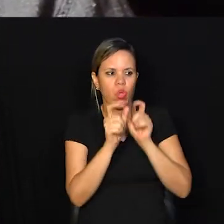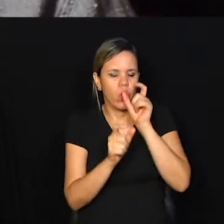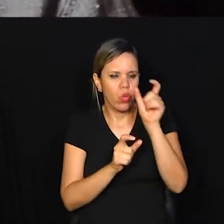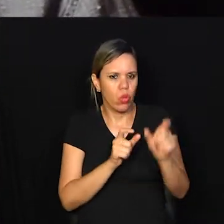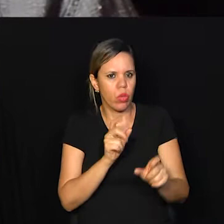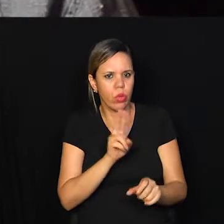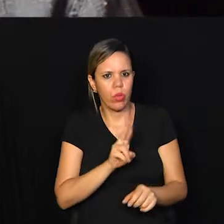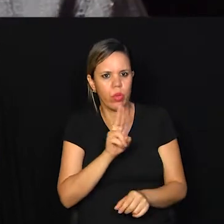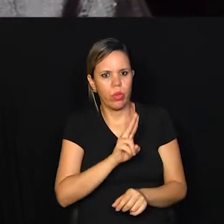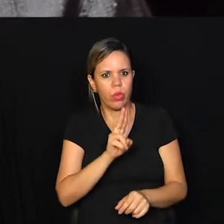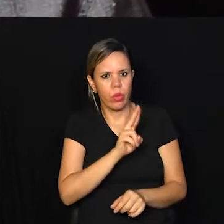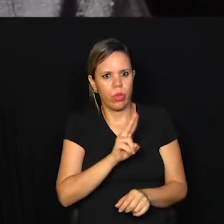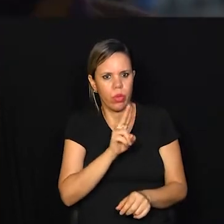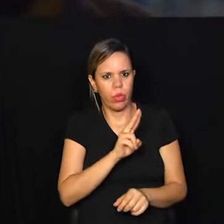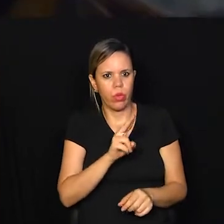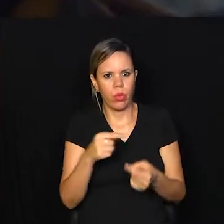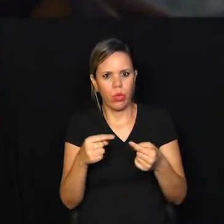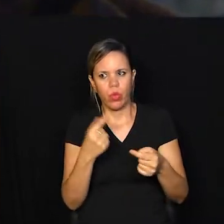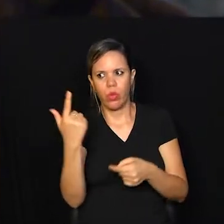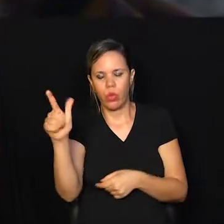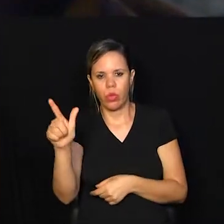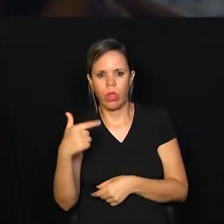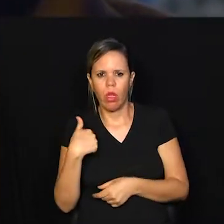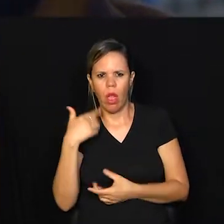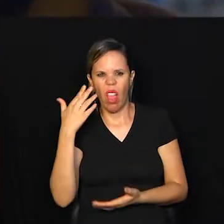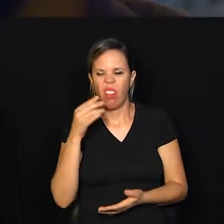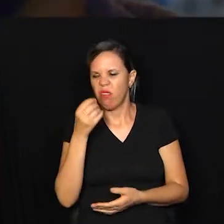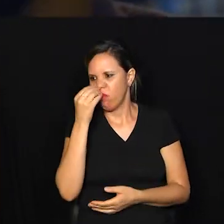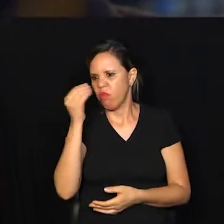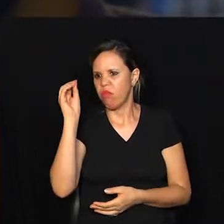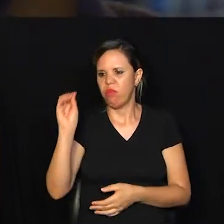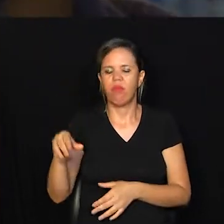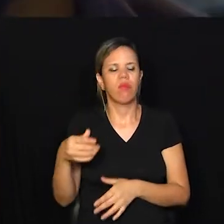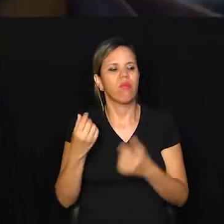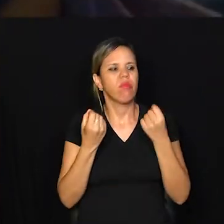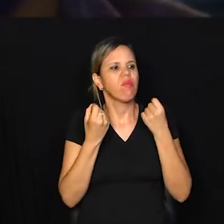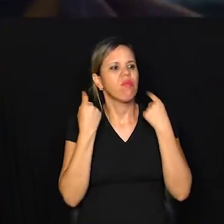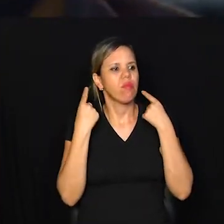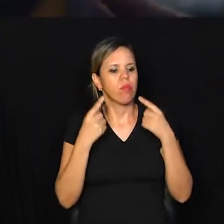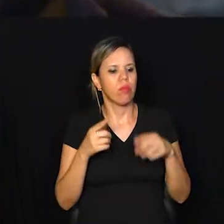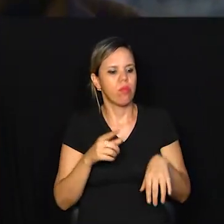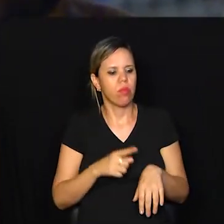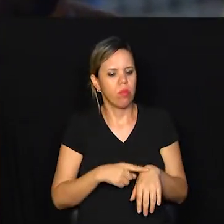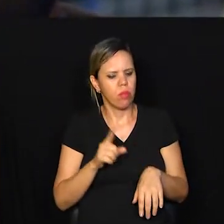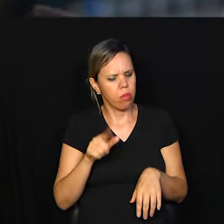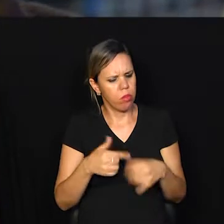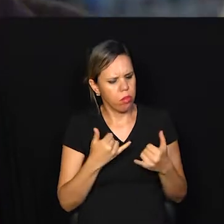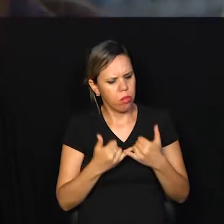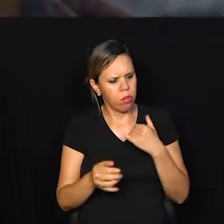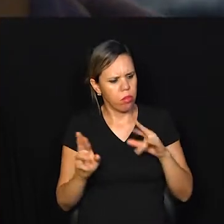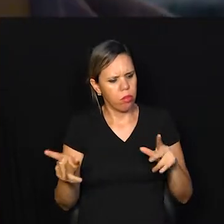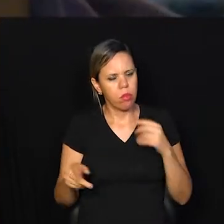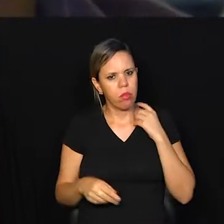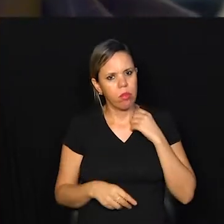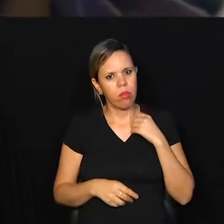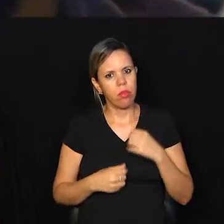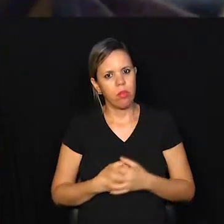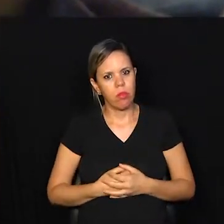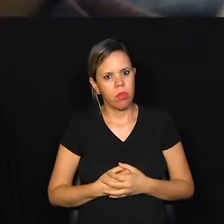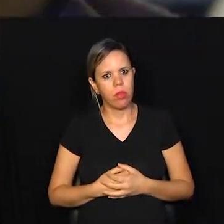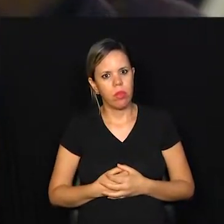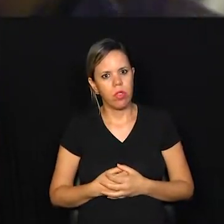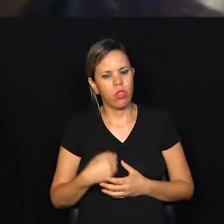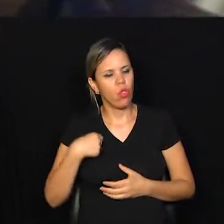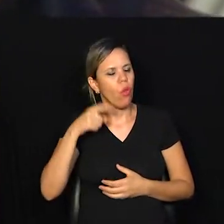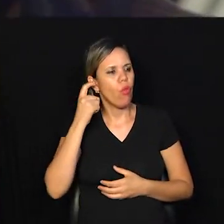que eles usam para a torcida rival, a gente acaba ignorando e não presta muita atenção, mas aquele parecia ser diferente. Então, eu